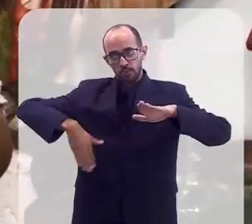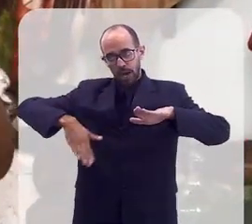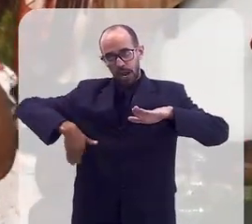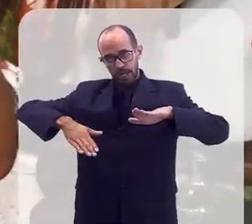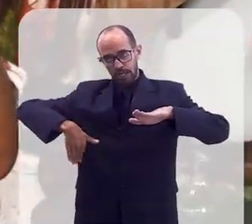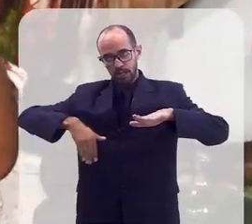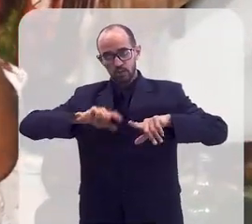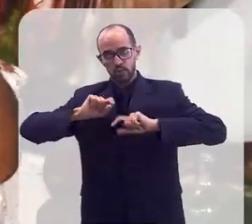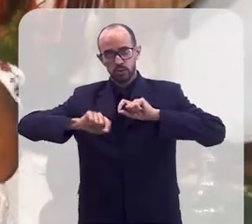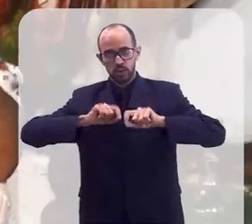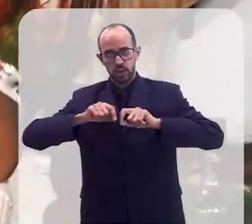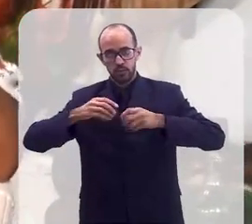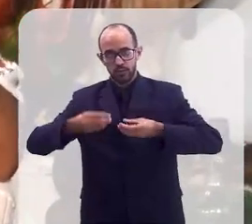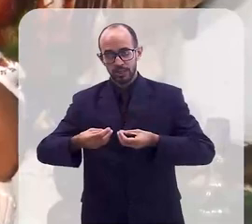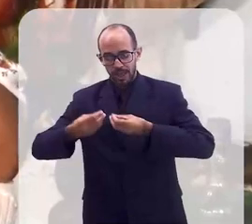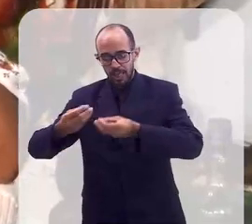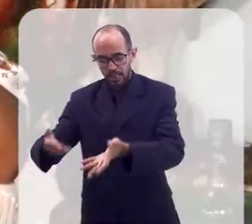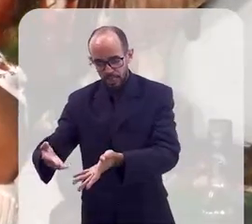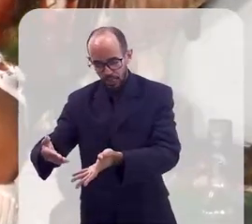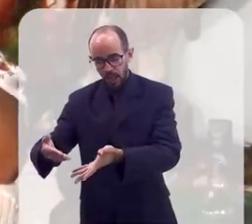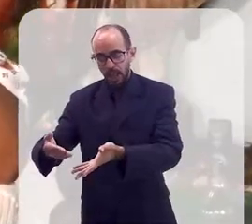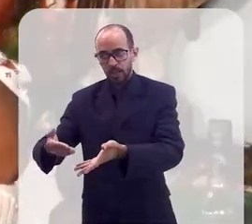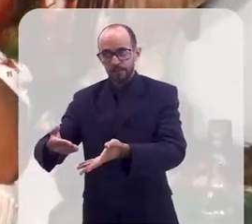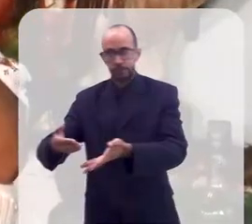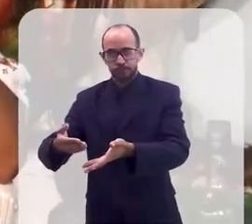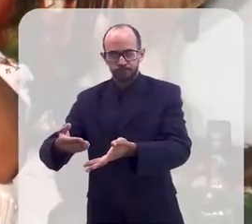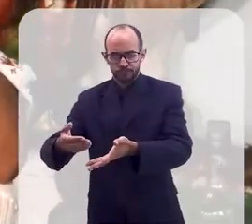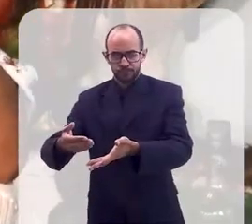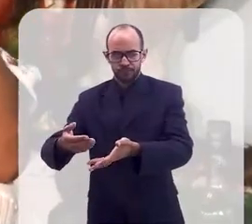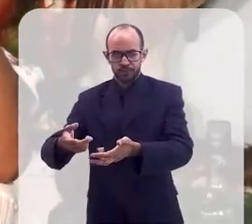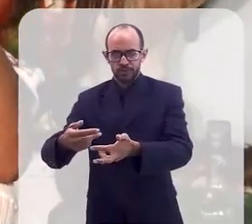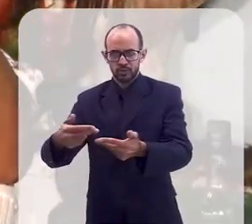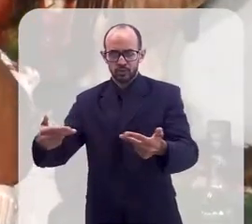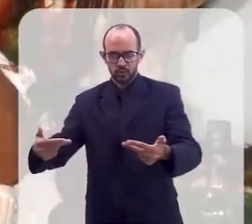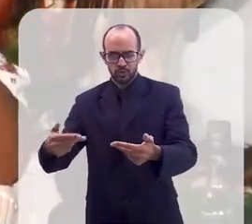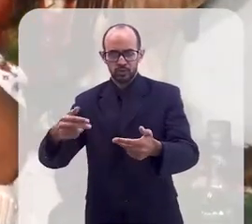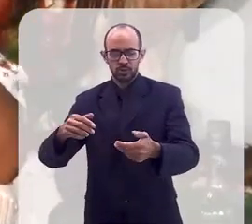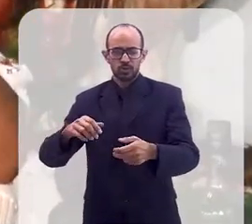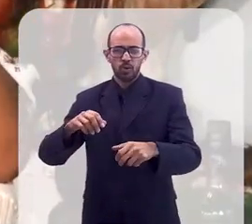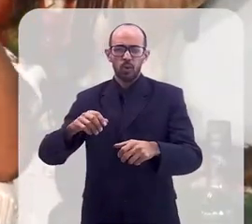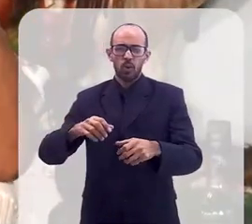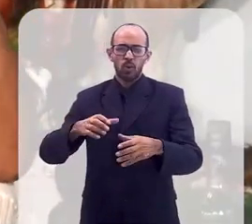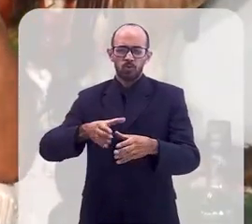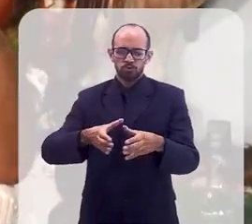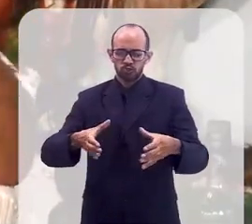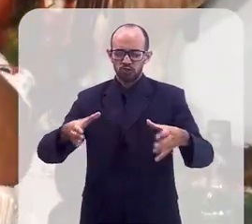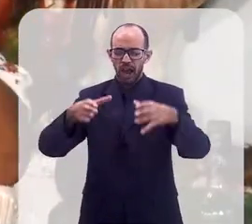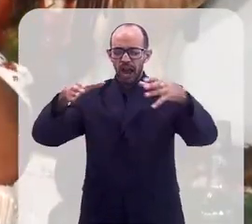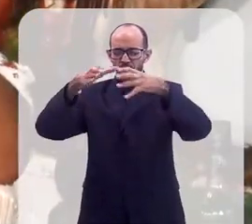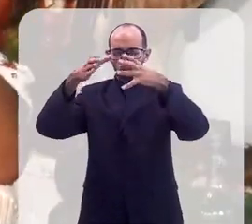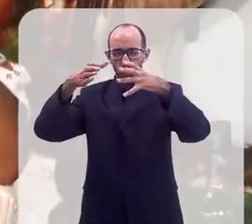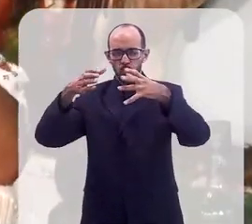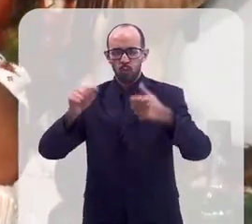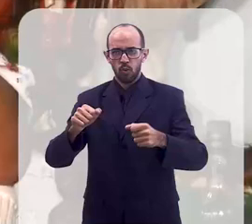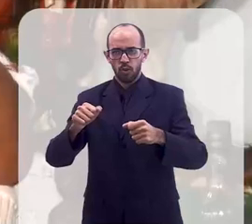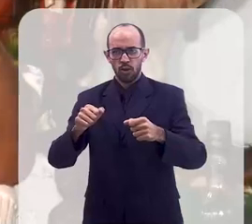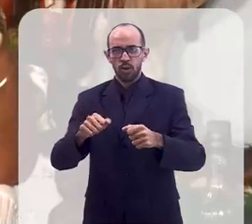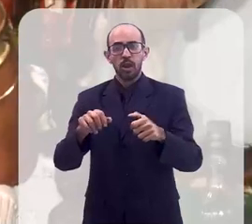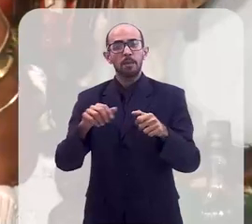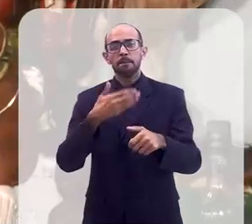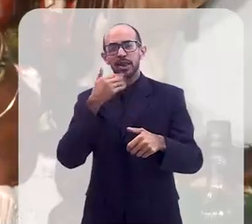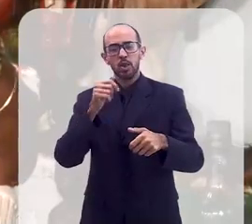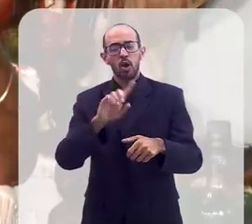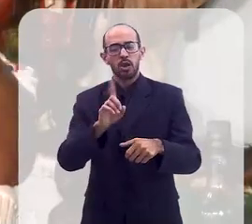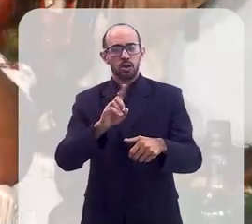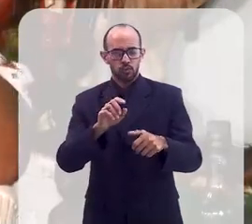praia, ao invés de levar suas oferendas em alguidais, de barro, de vidro, que